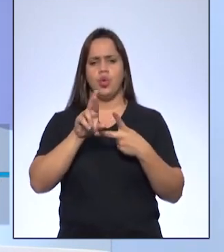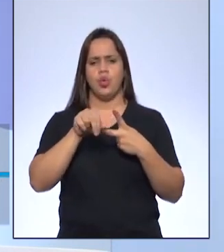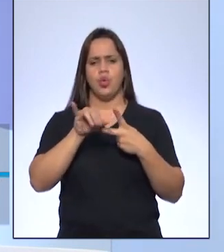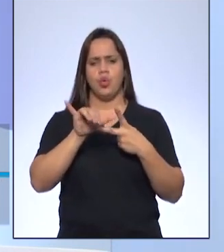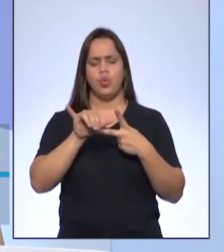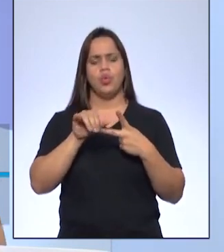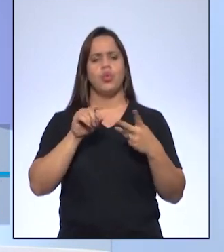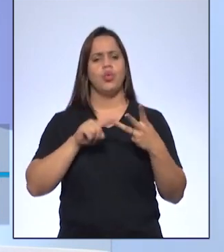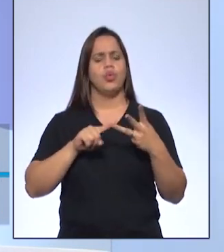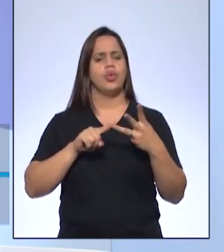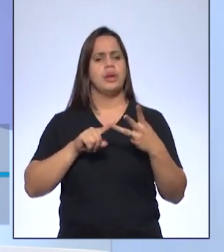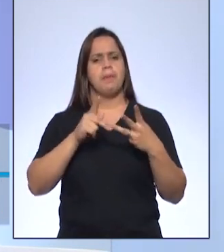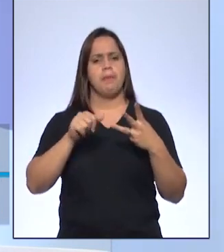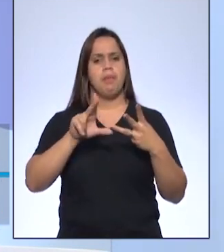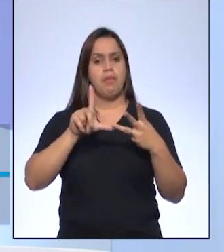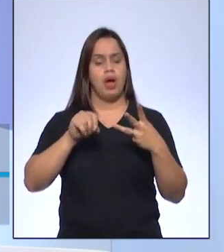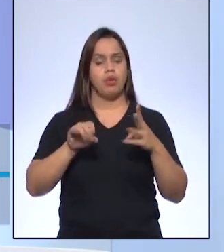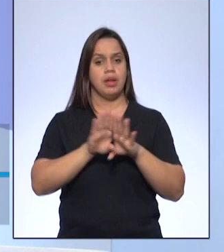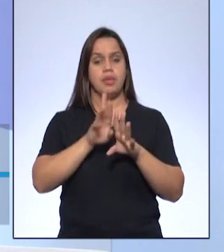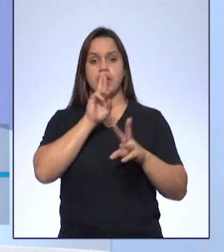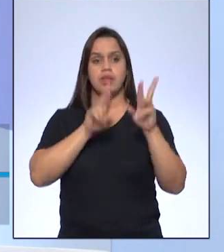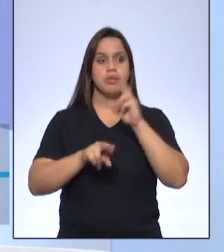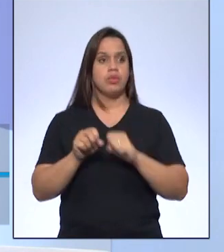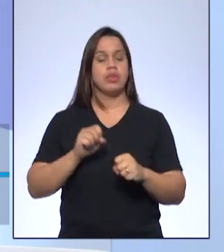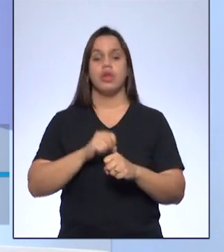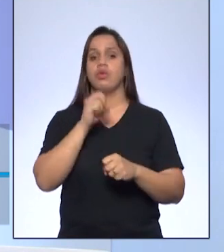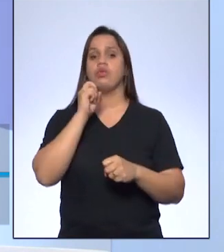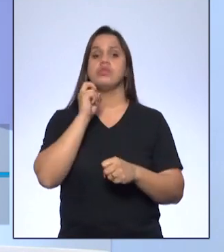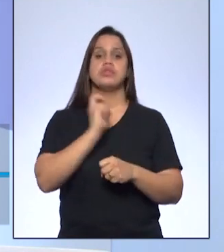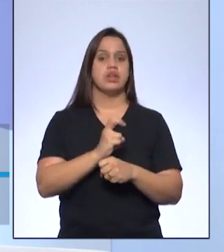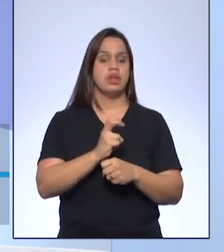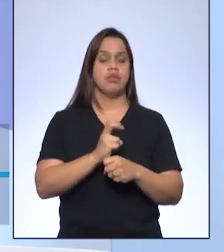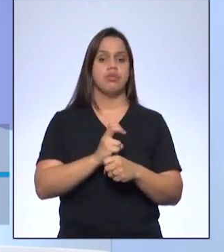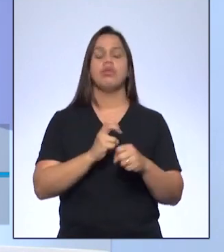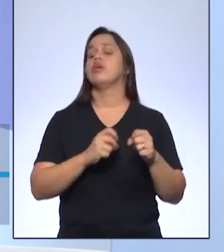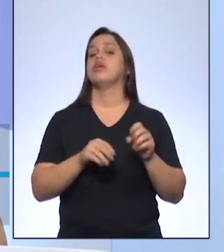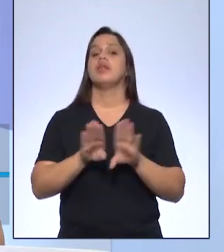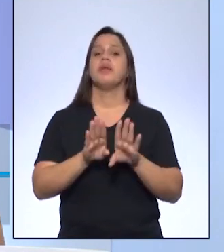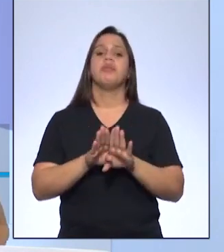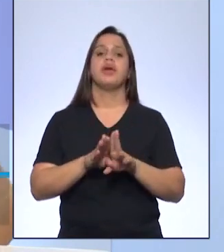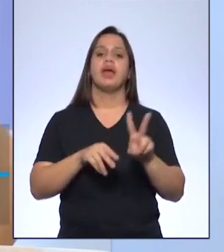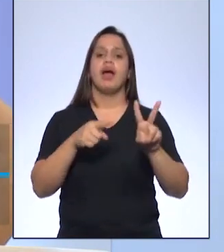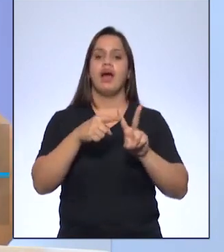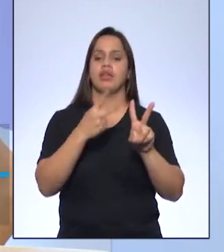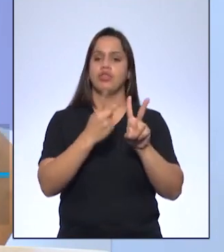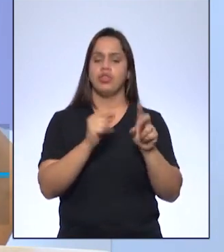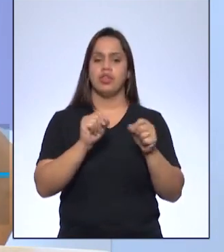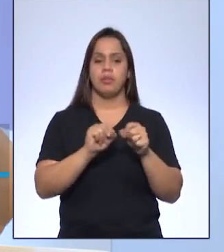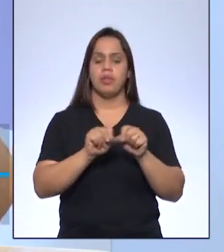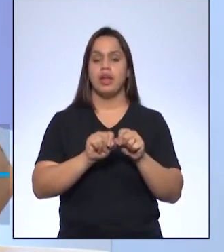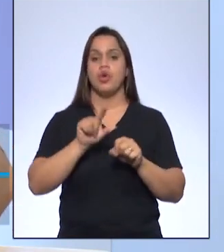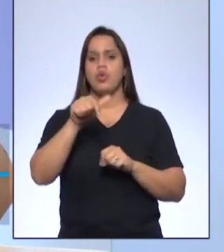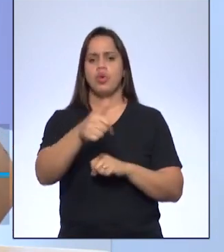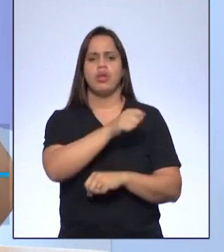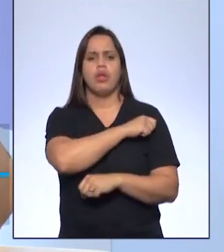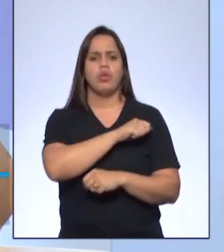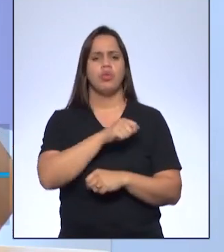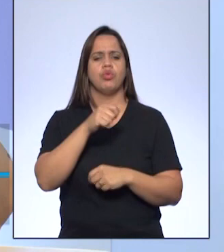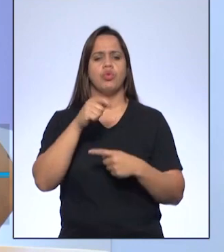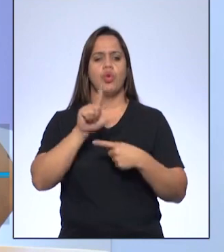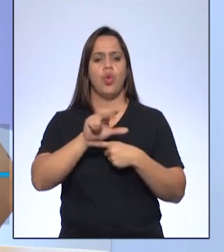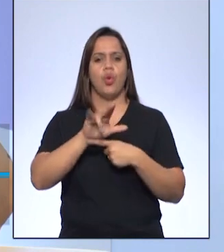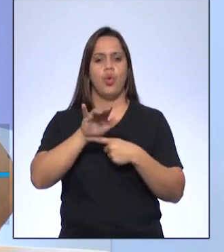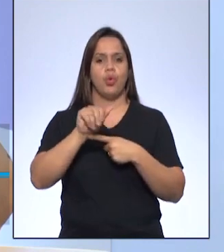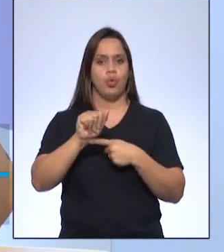todos responderam 5 raiz de 2. E aí, para não fugir à regra, o Lucas Viana e a Rebeca falaram que não entenderam